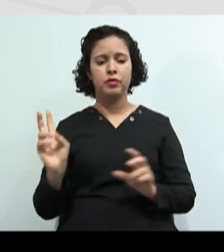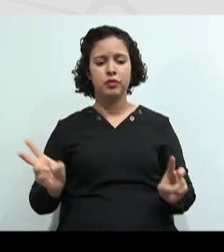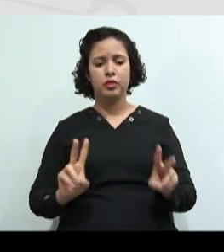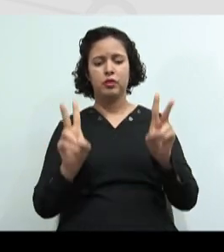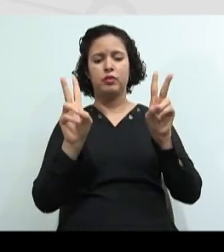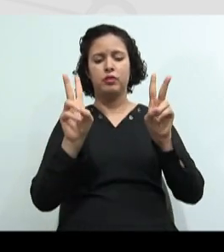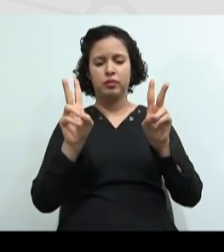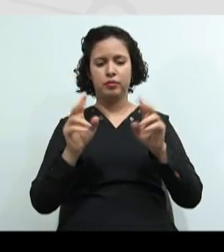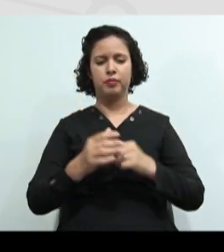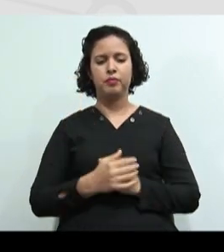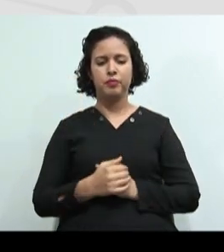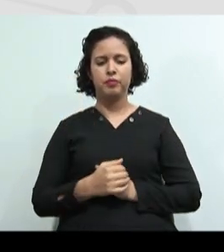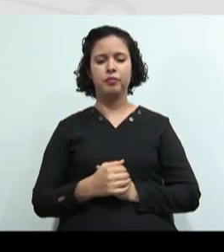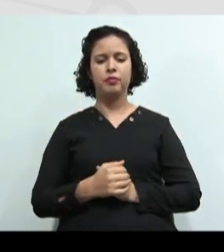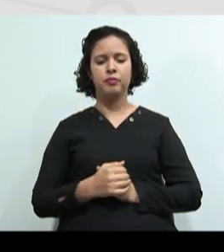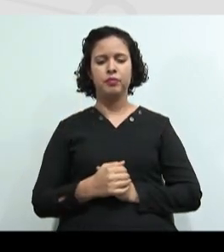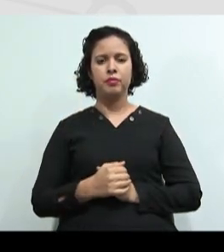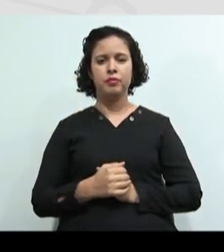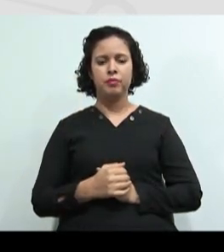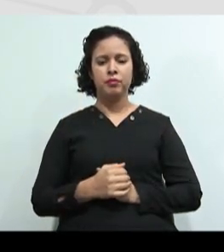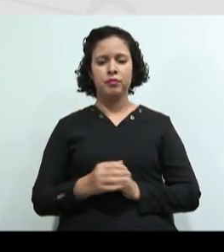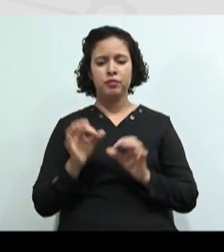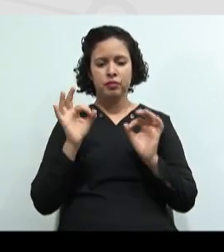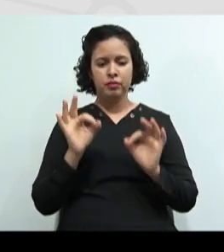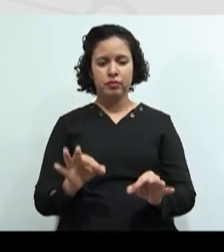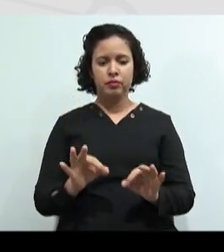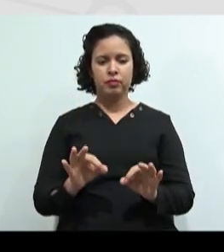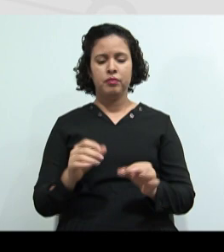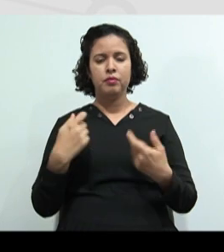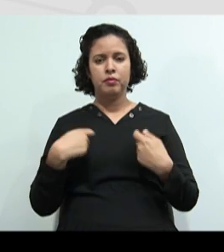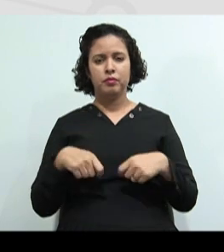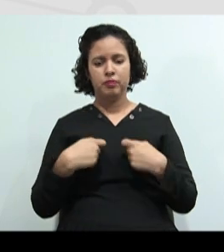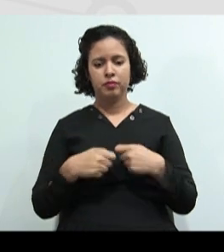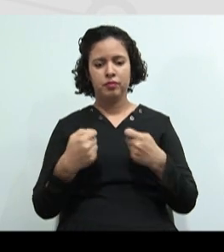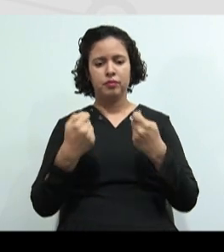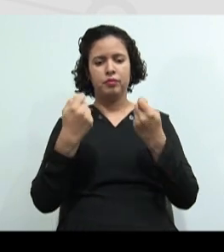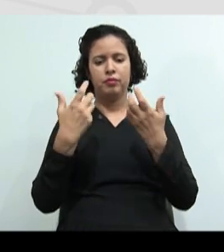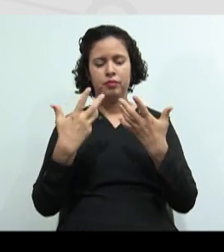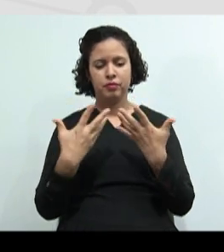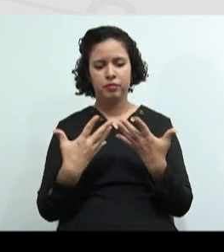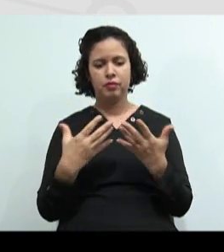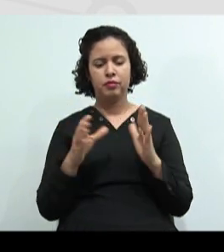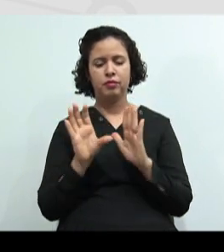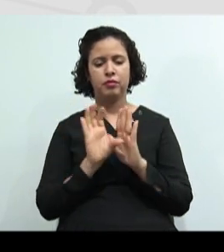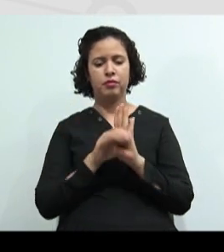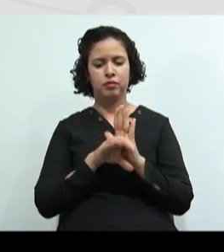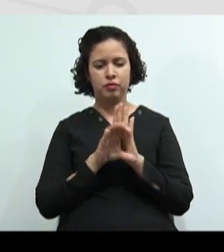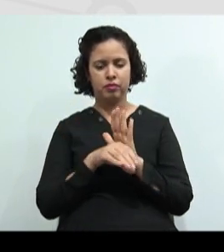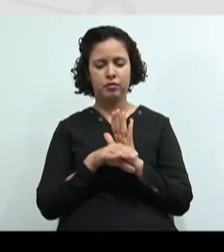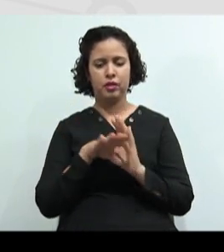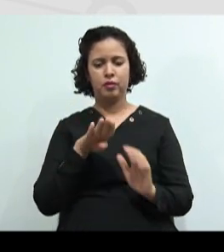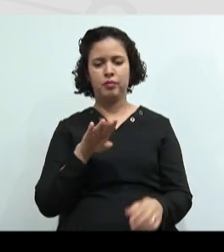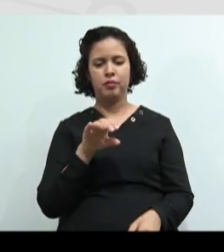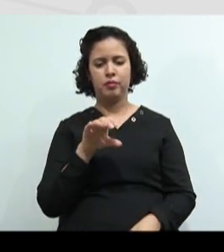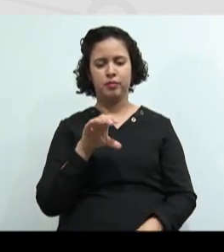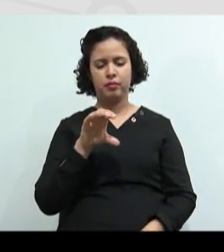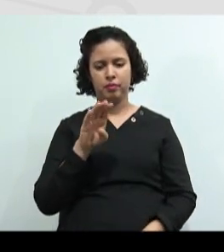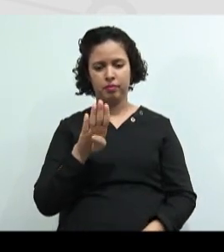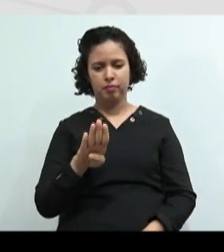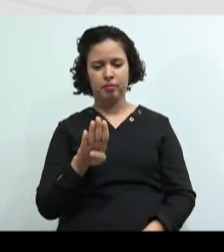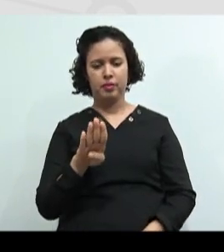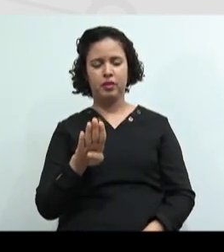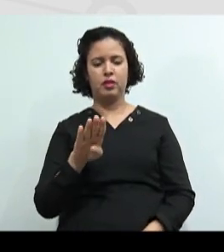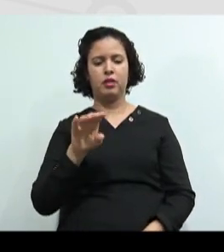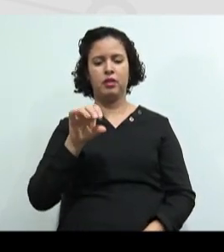mapa estratégico, tá bom? E é exatamente neste ponto que precisamos esclarecer o conceito de BSC ou